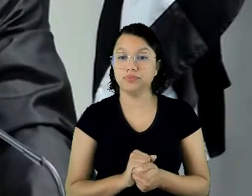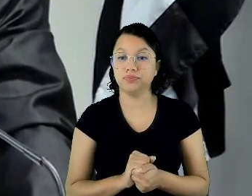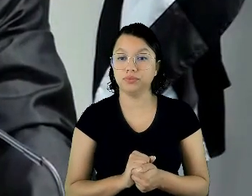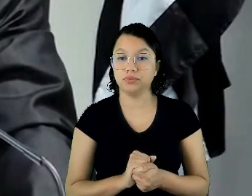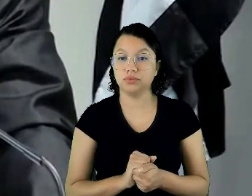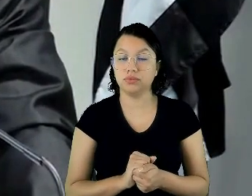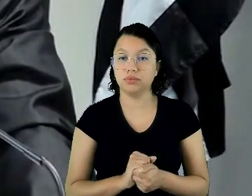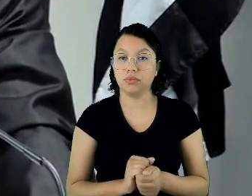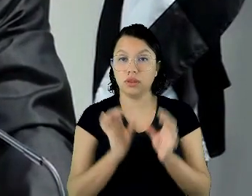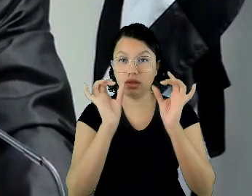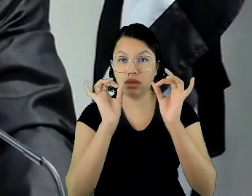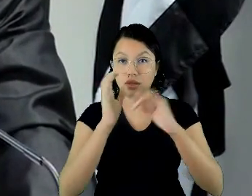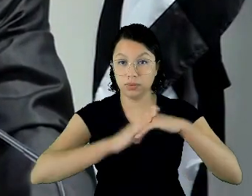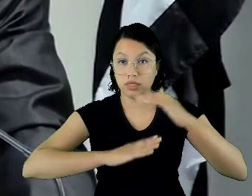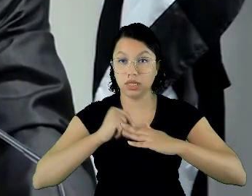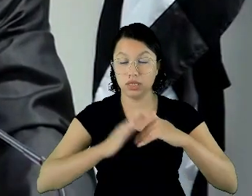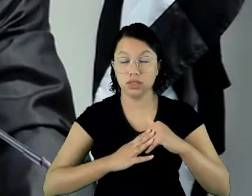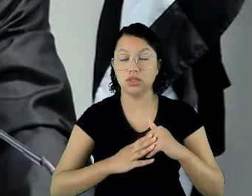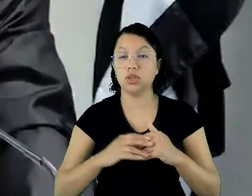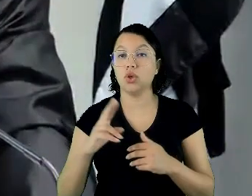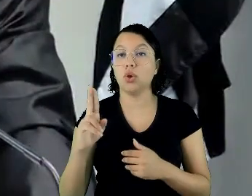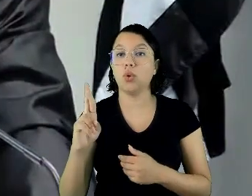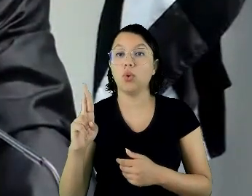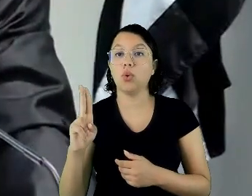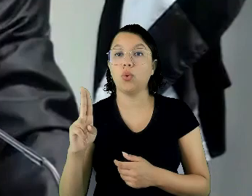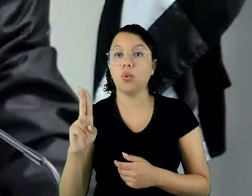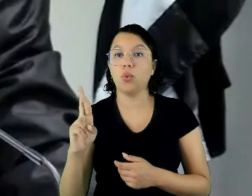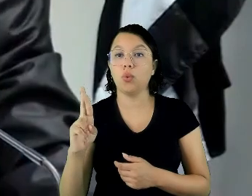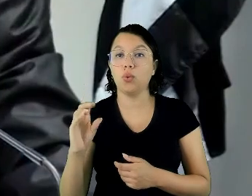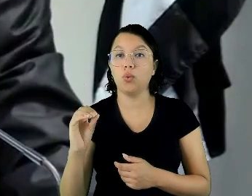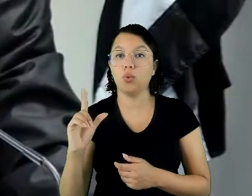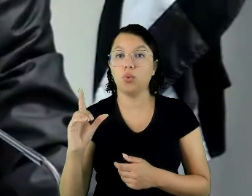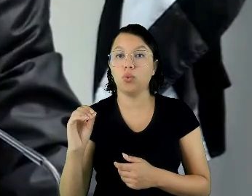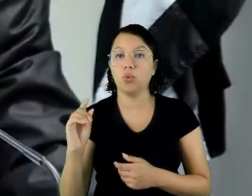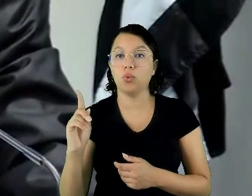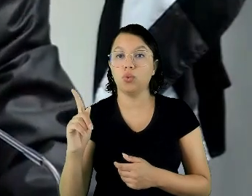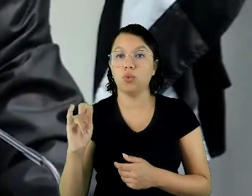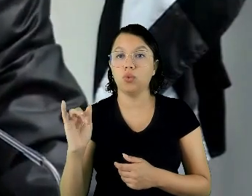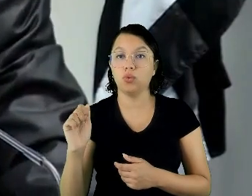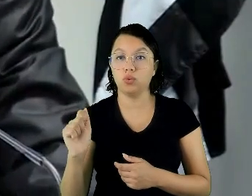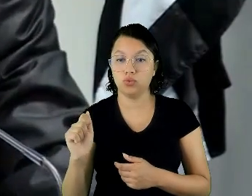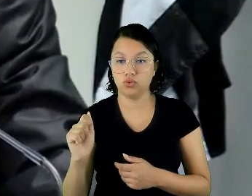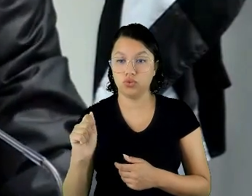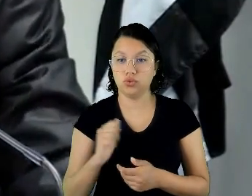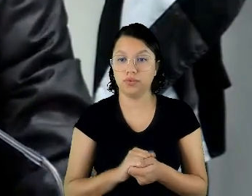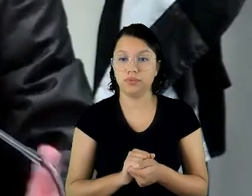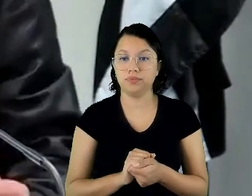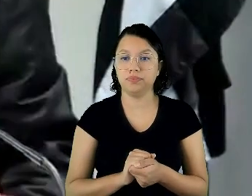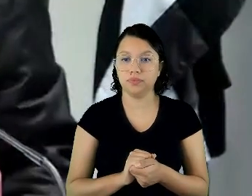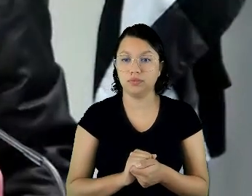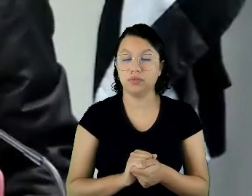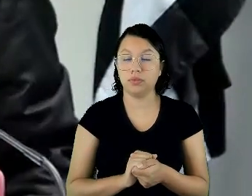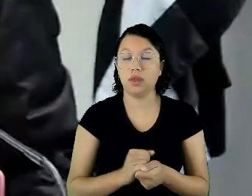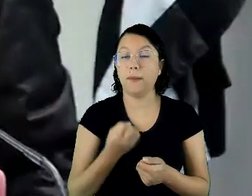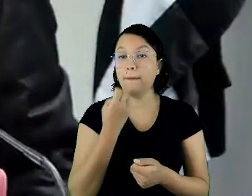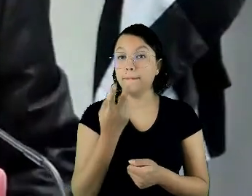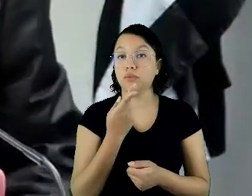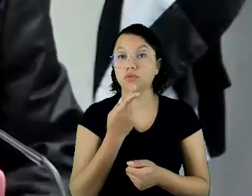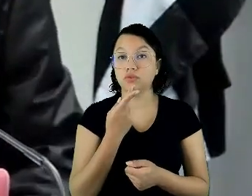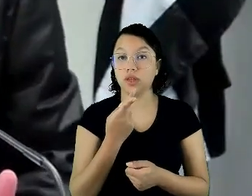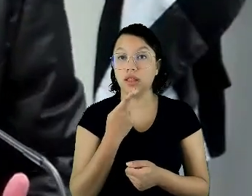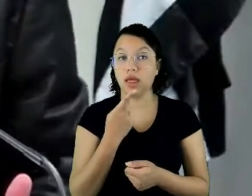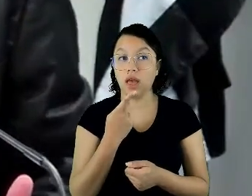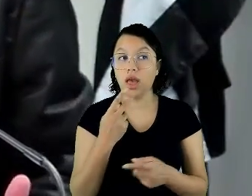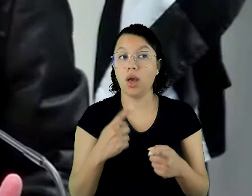especialista em urologia, e eu nunca deixo de falar isso, ainda mais em novembro. Já passamos novembro, hoje é dia